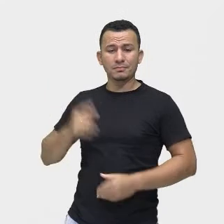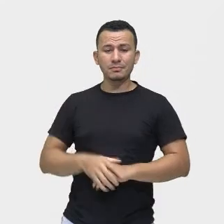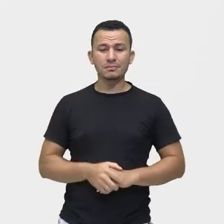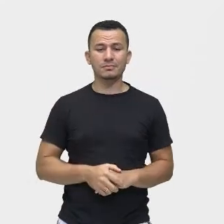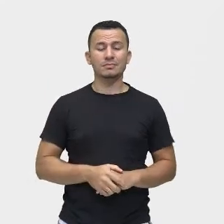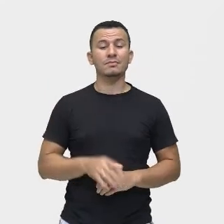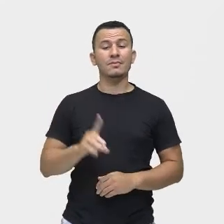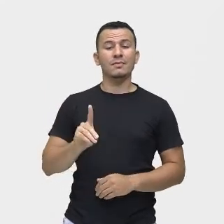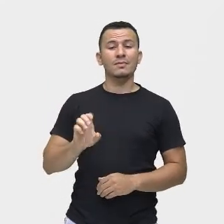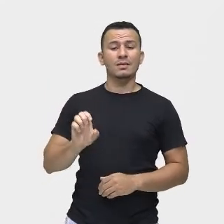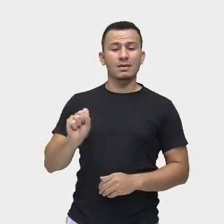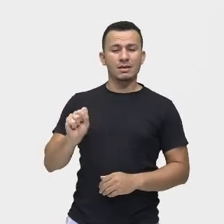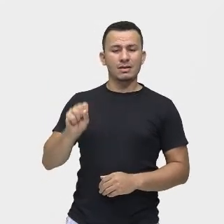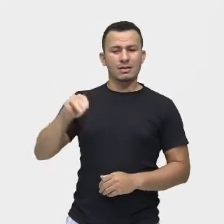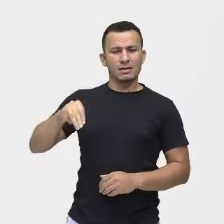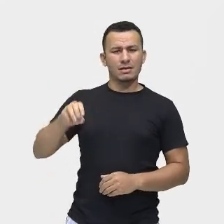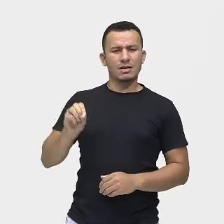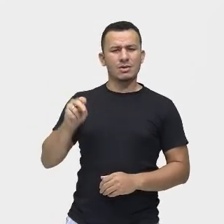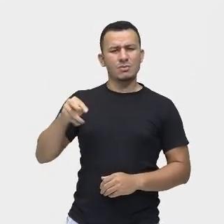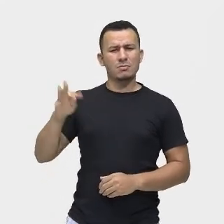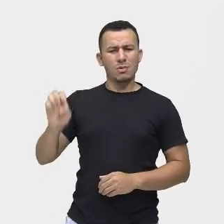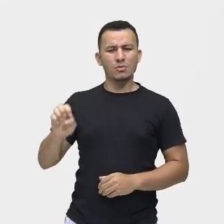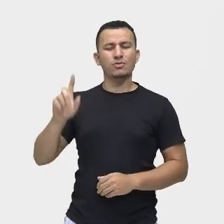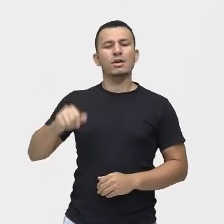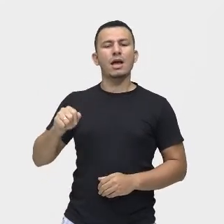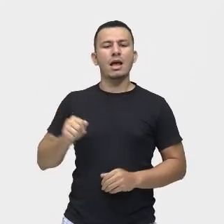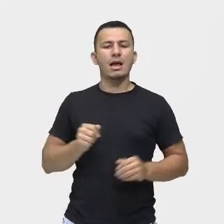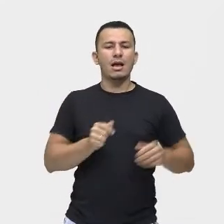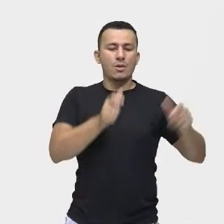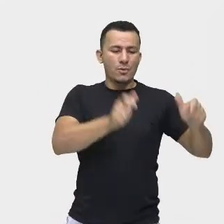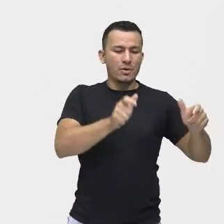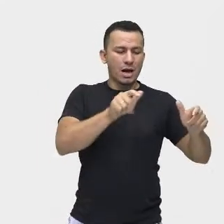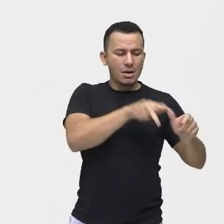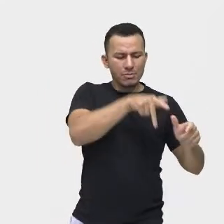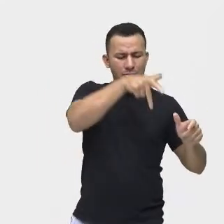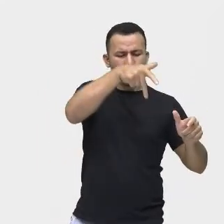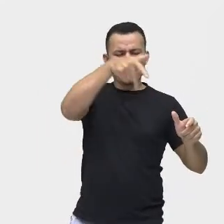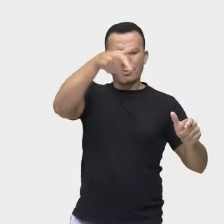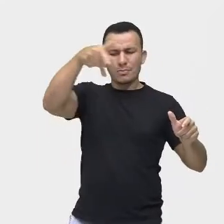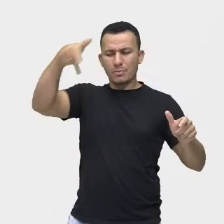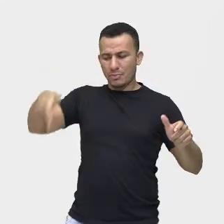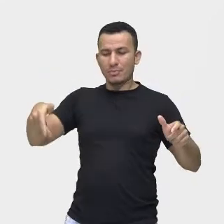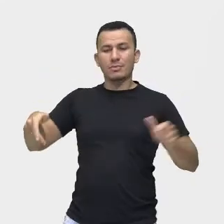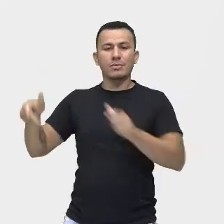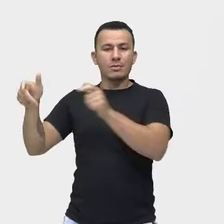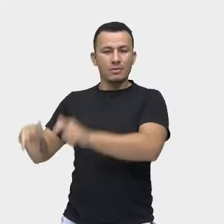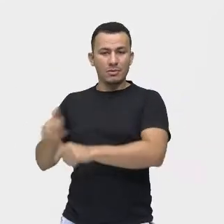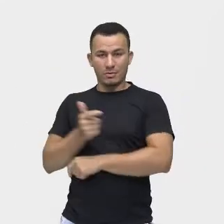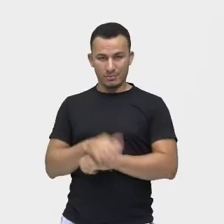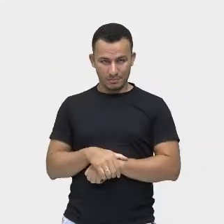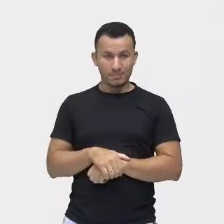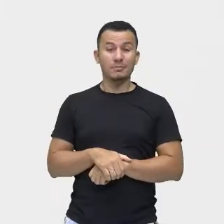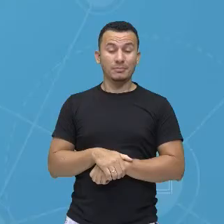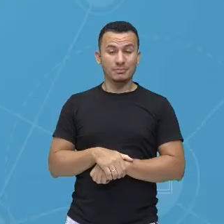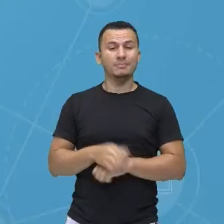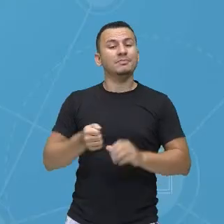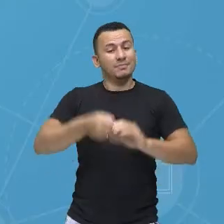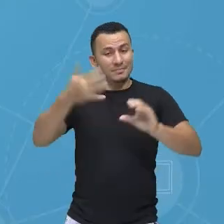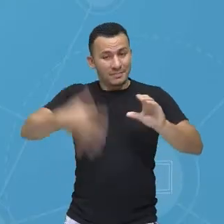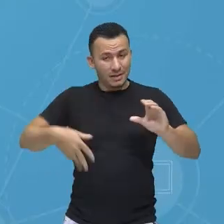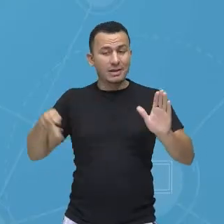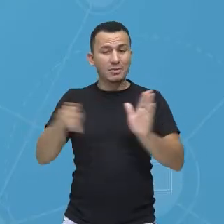desmonte, que consiste em soltar-se de um lugar para cair em outro. Então essas são as características